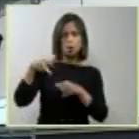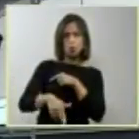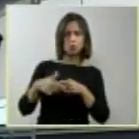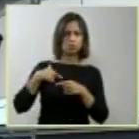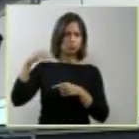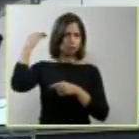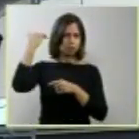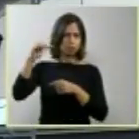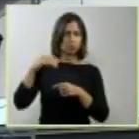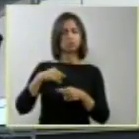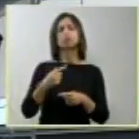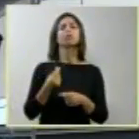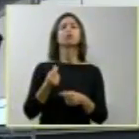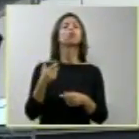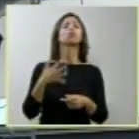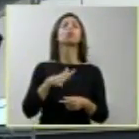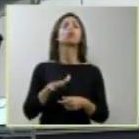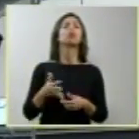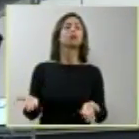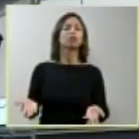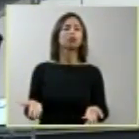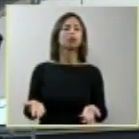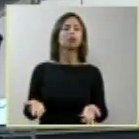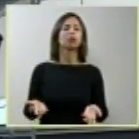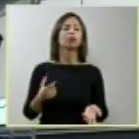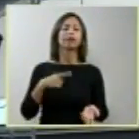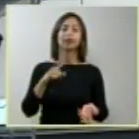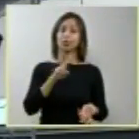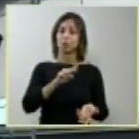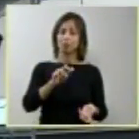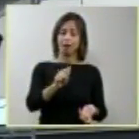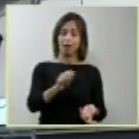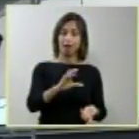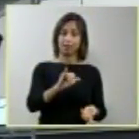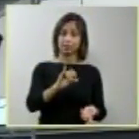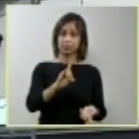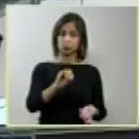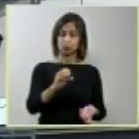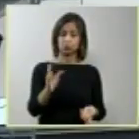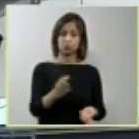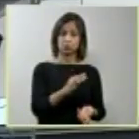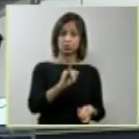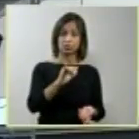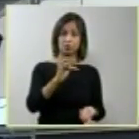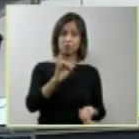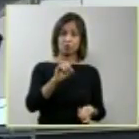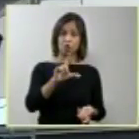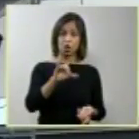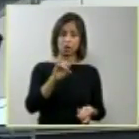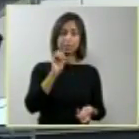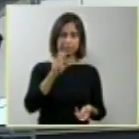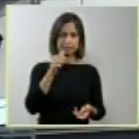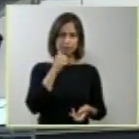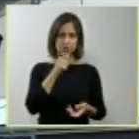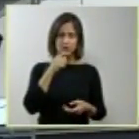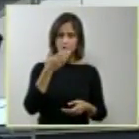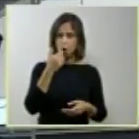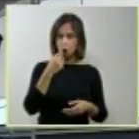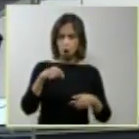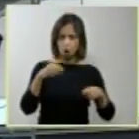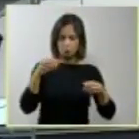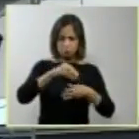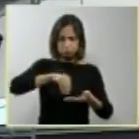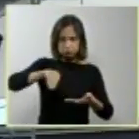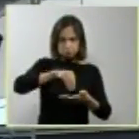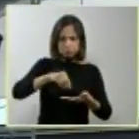gestante, principalmente das pessoas pobres, é uma substância chamada ácido fólico, que se for introduzido na dieta, através de alguns...